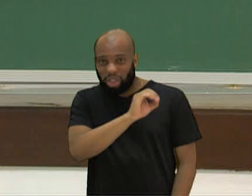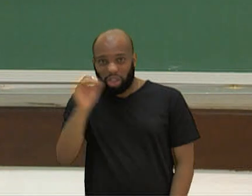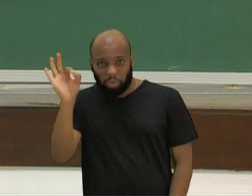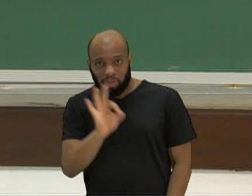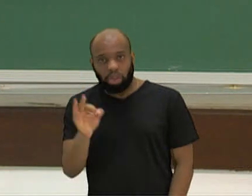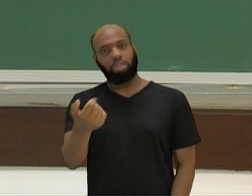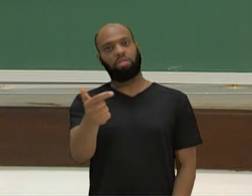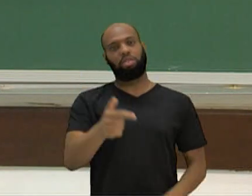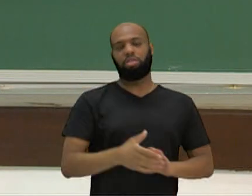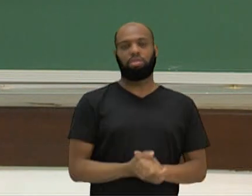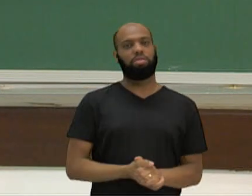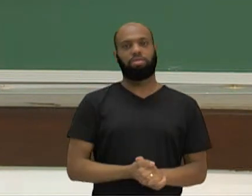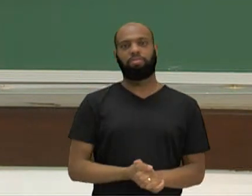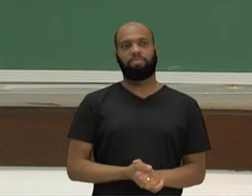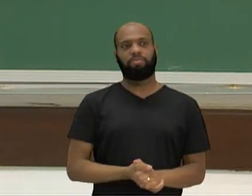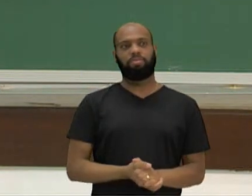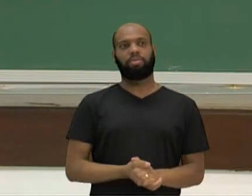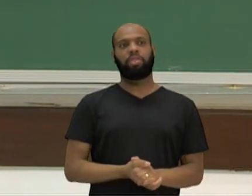contexto.